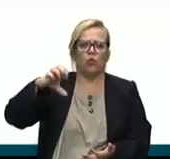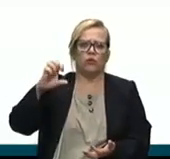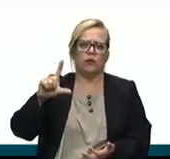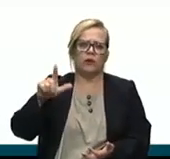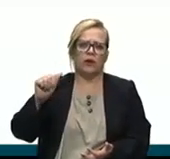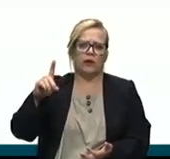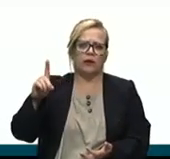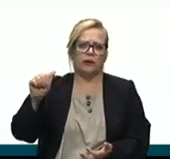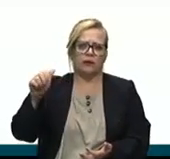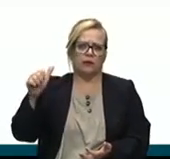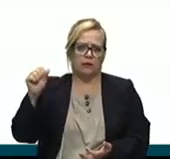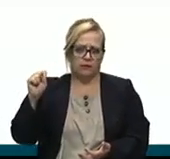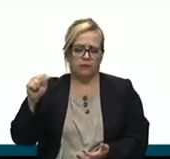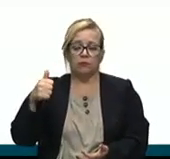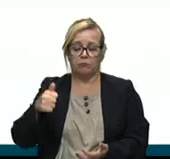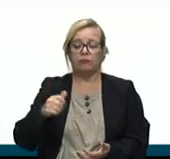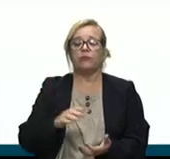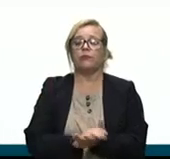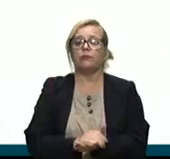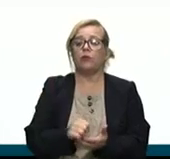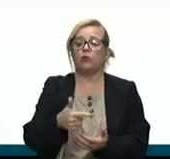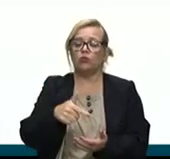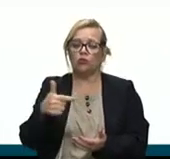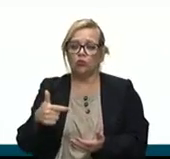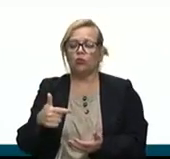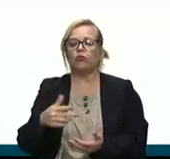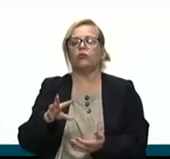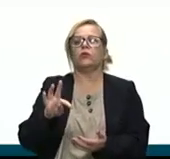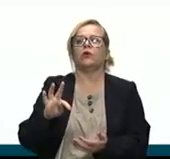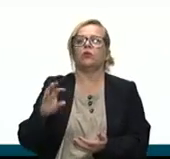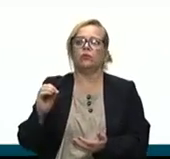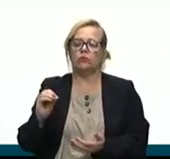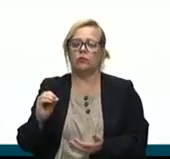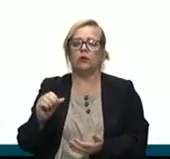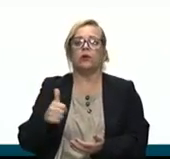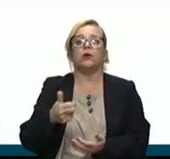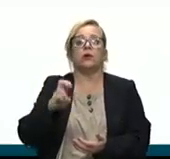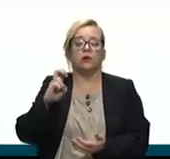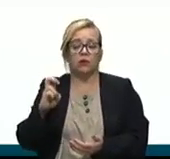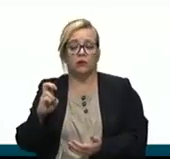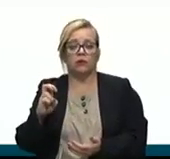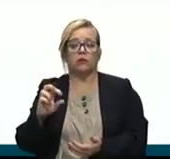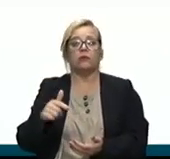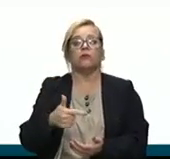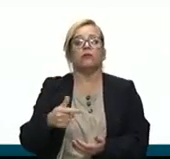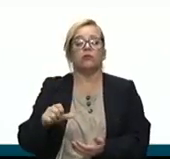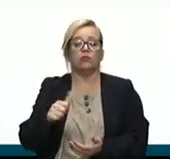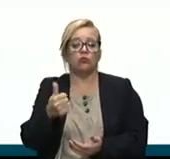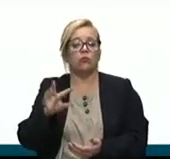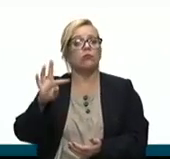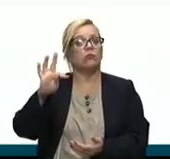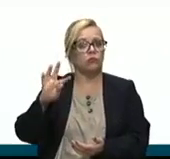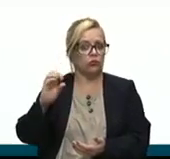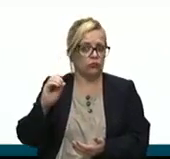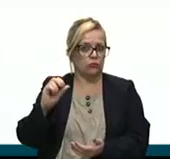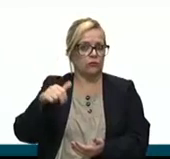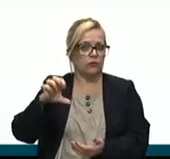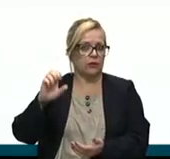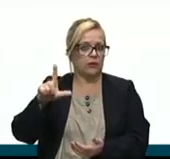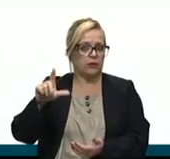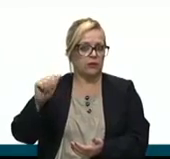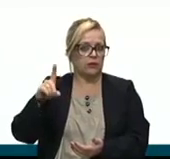de toneladas, 12 milhares de toneladas, 15 milhares de toneladas e 21 milhares de